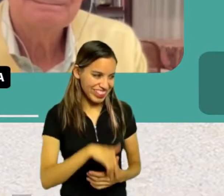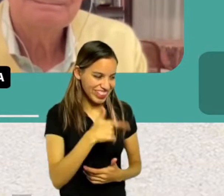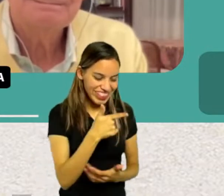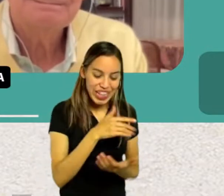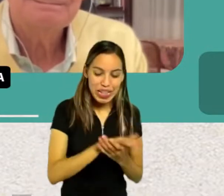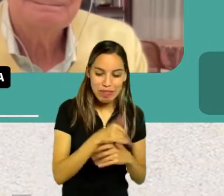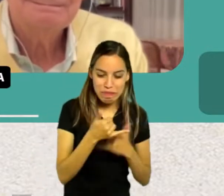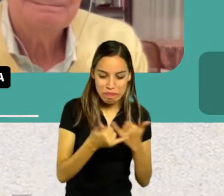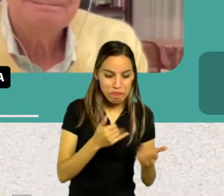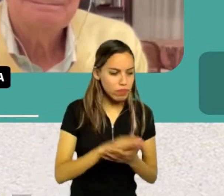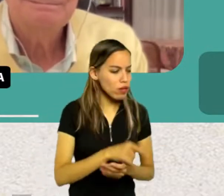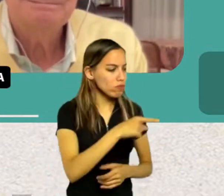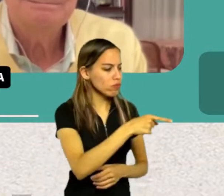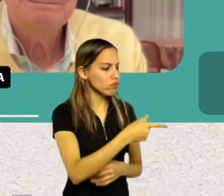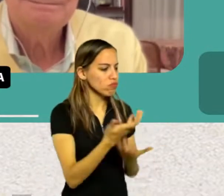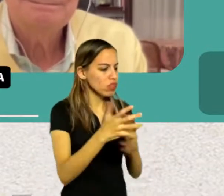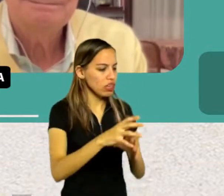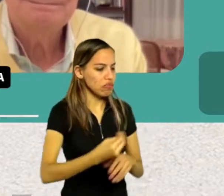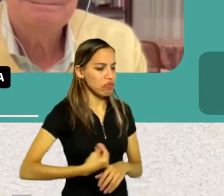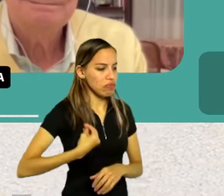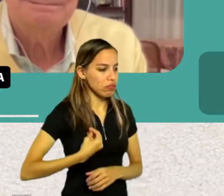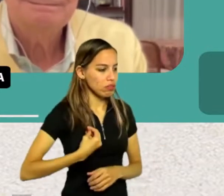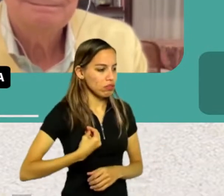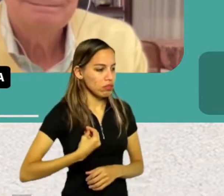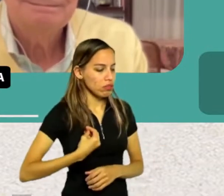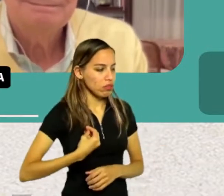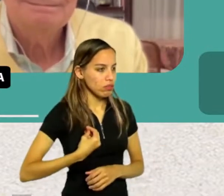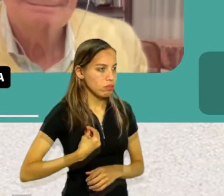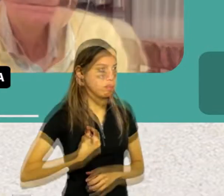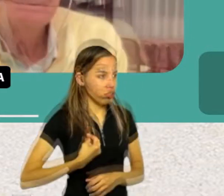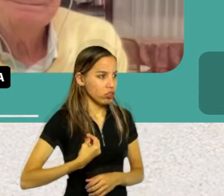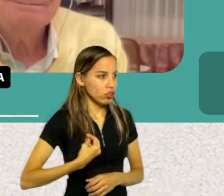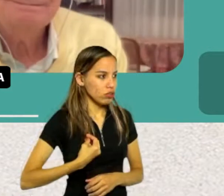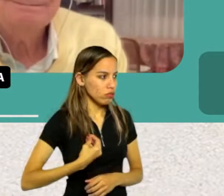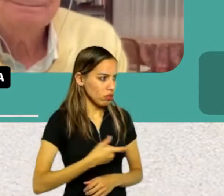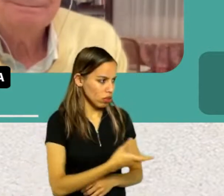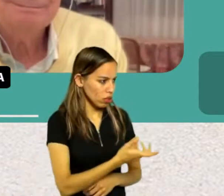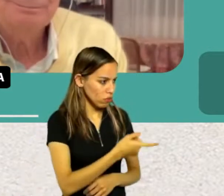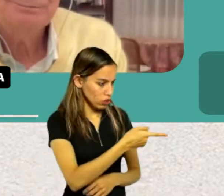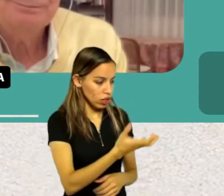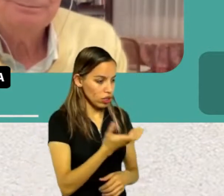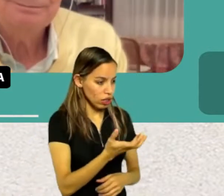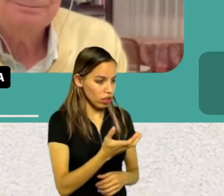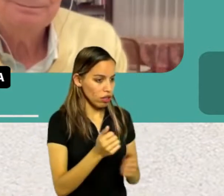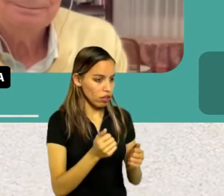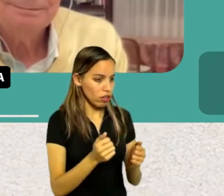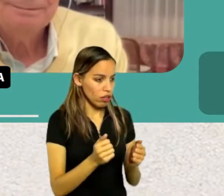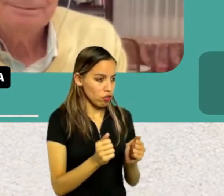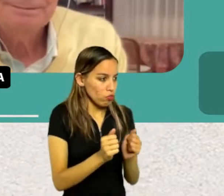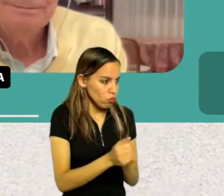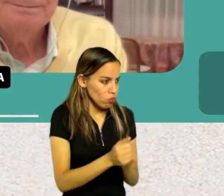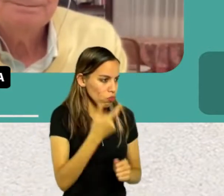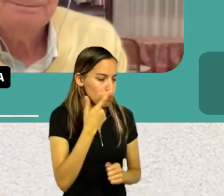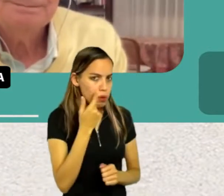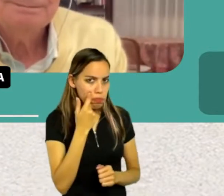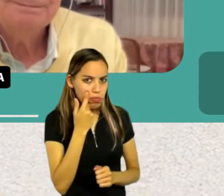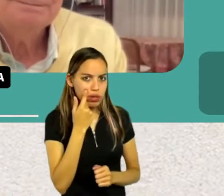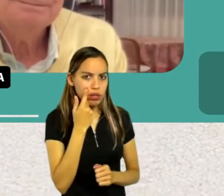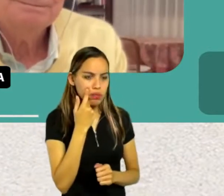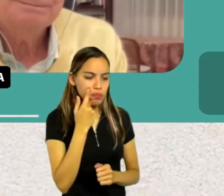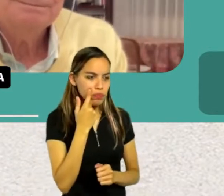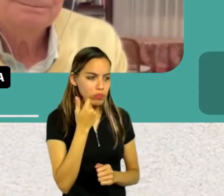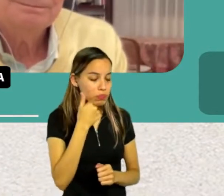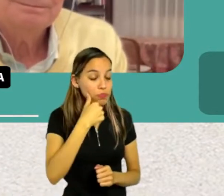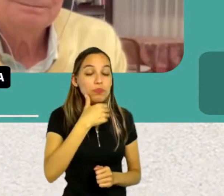pai, simplesmente para dizer muito obrigado por ter sido ao mesmo tempo pai e mãe para mim, minha irmã mais velha e meu irmão